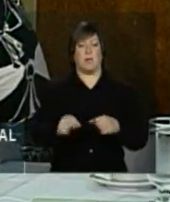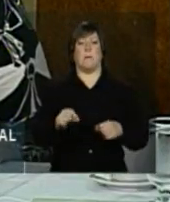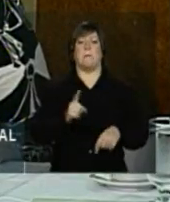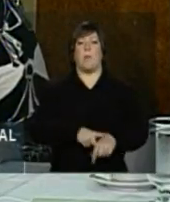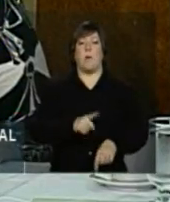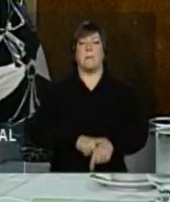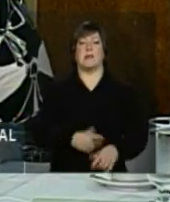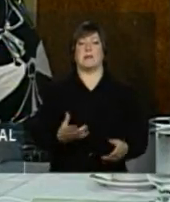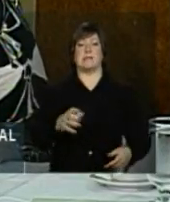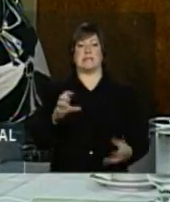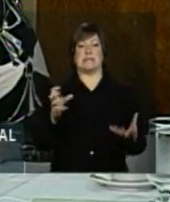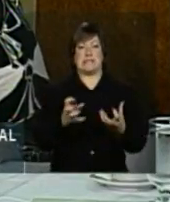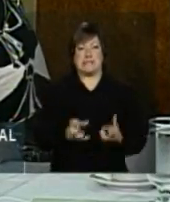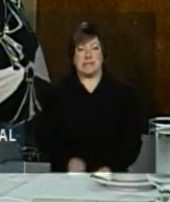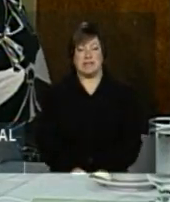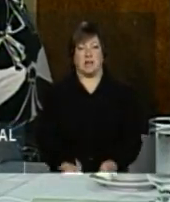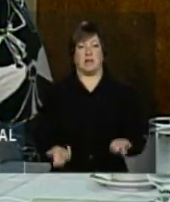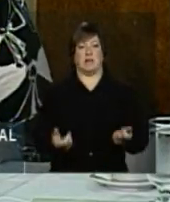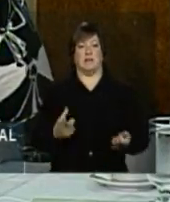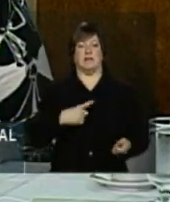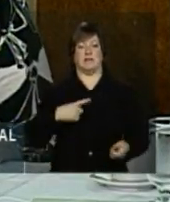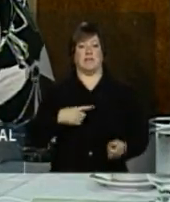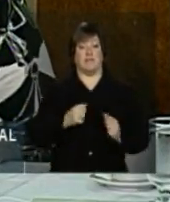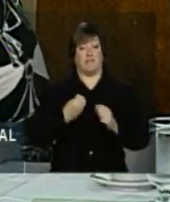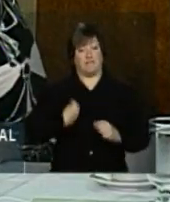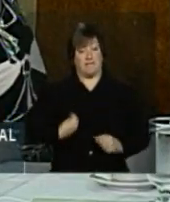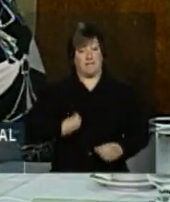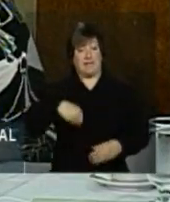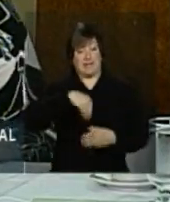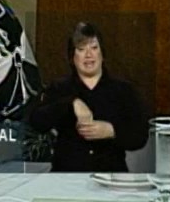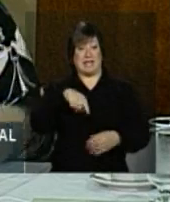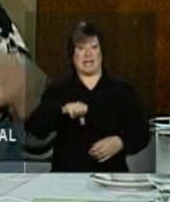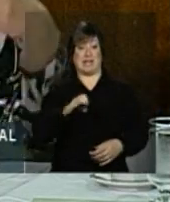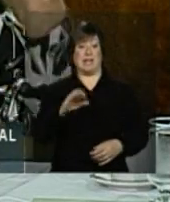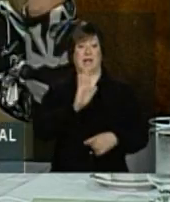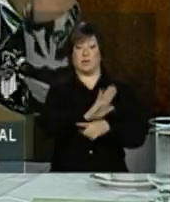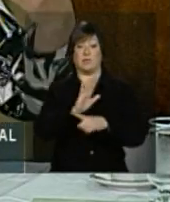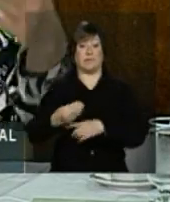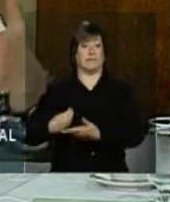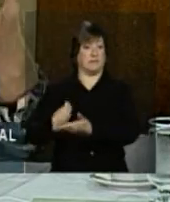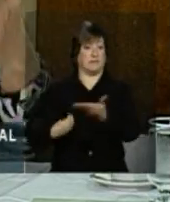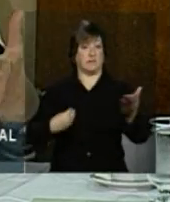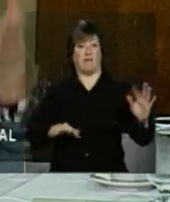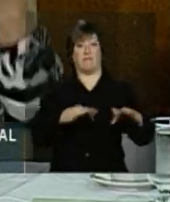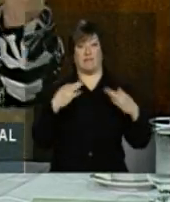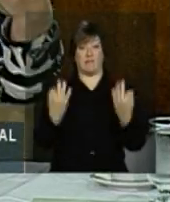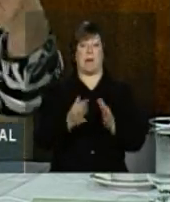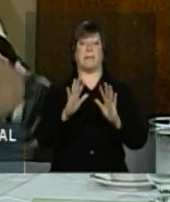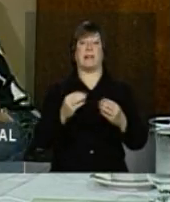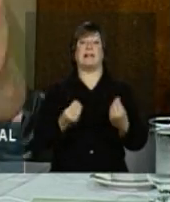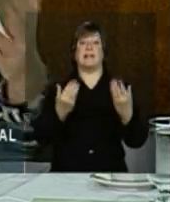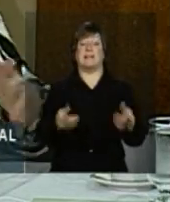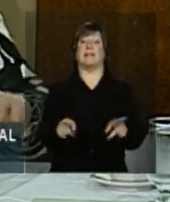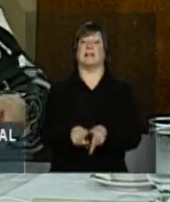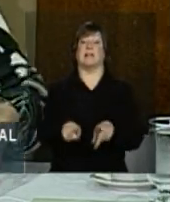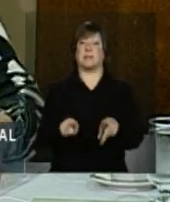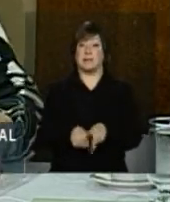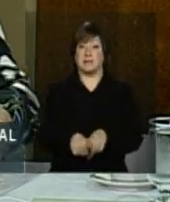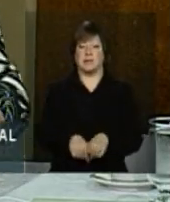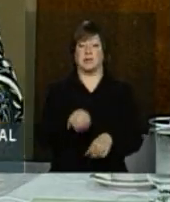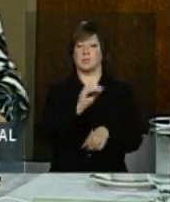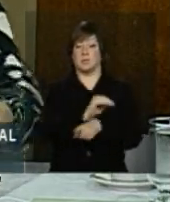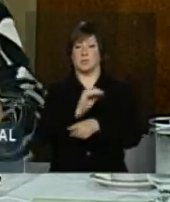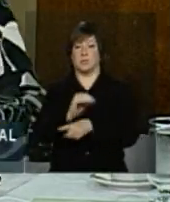seca convivendo com a seca garantindo não só a sobrevivência das nossas famílias mas garantindo também a